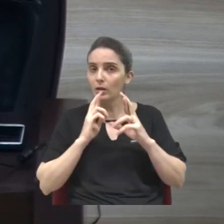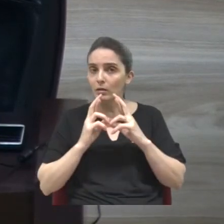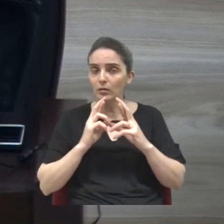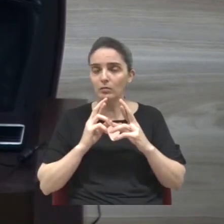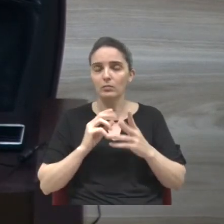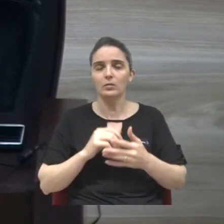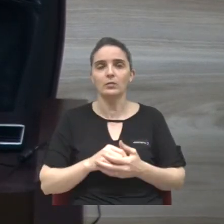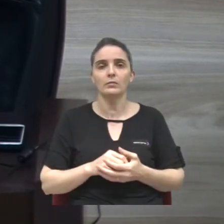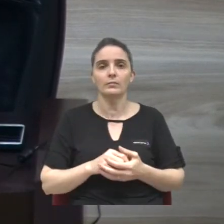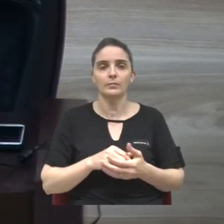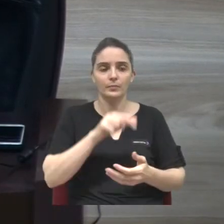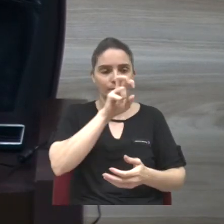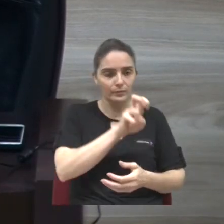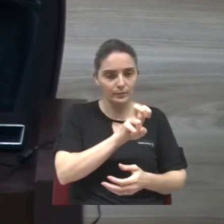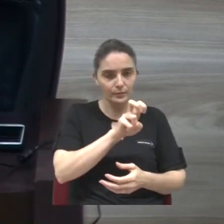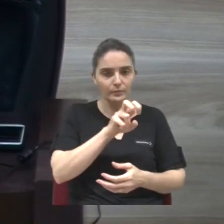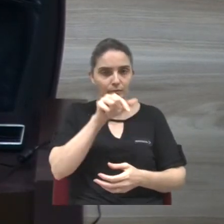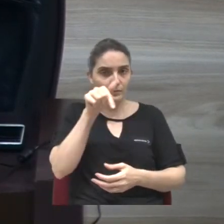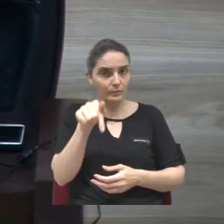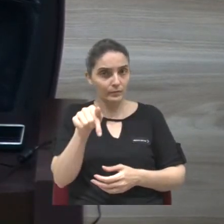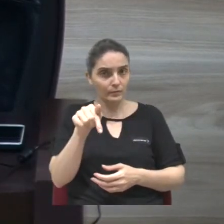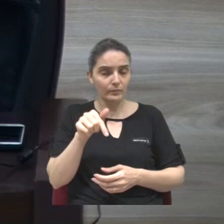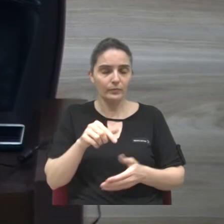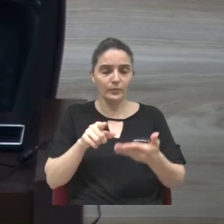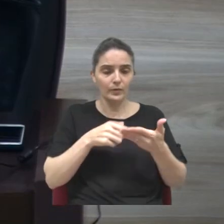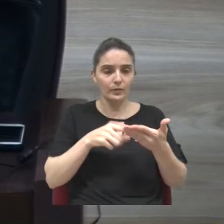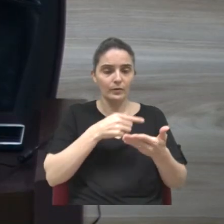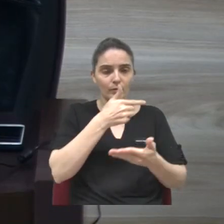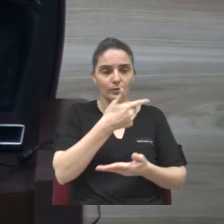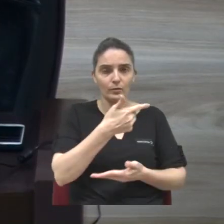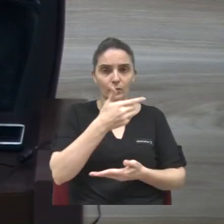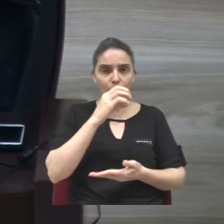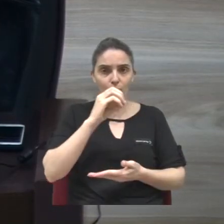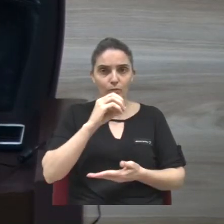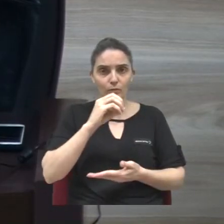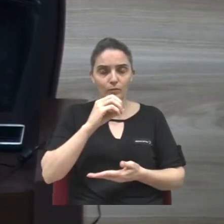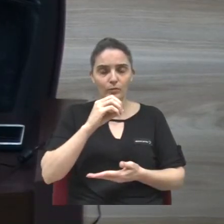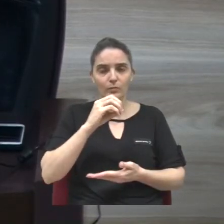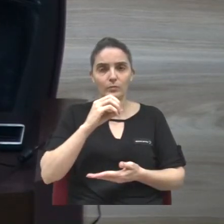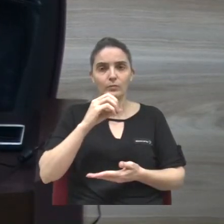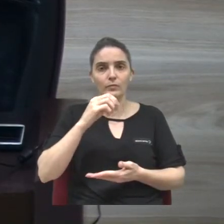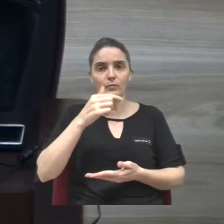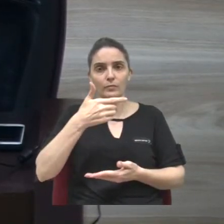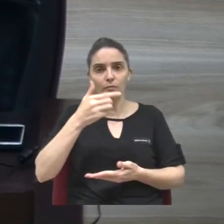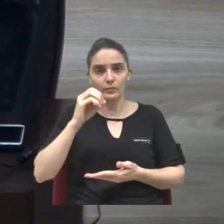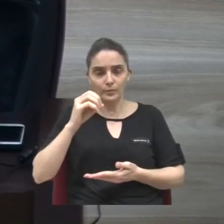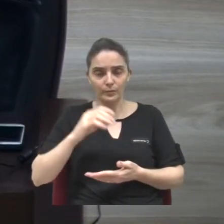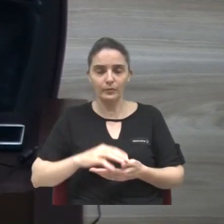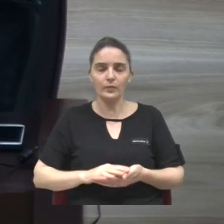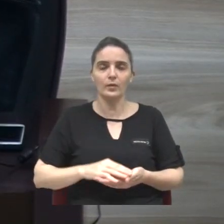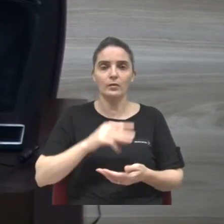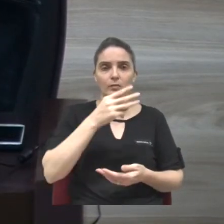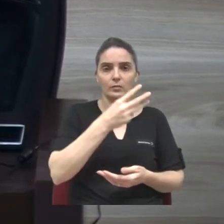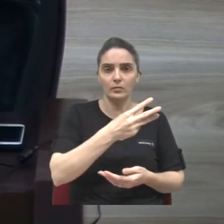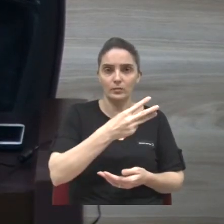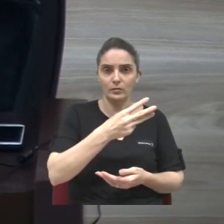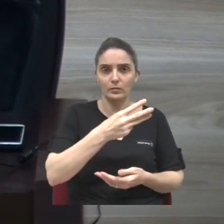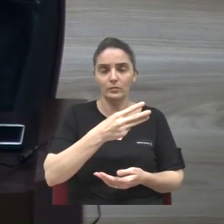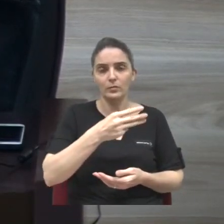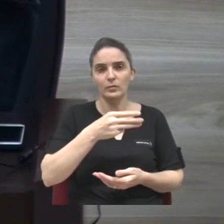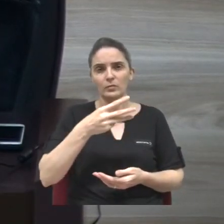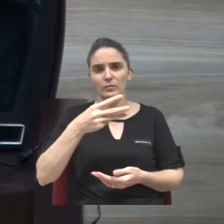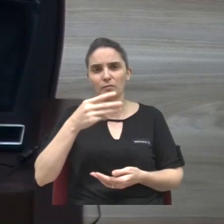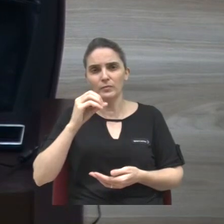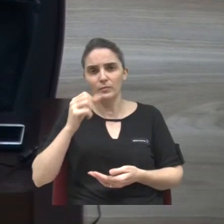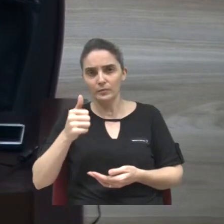7, folhas 2.802, 3.391, que foram encaminhadas para a análise da concessionária.